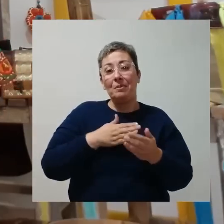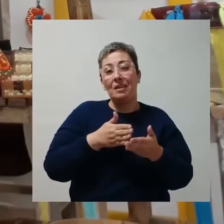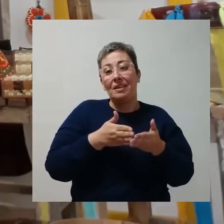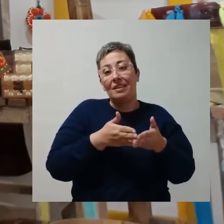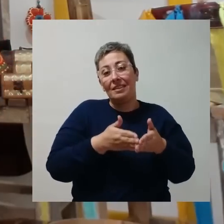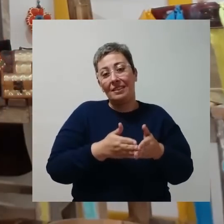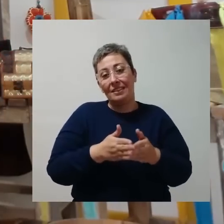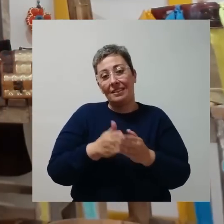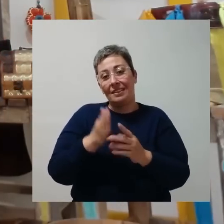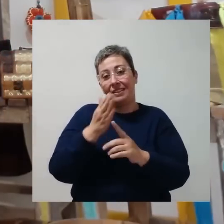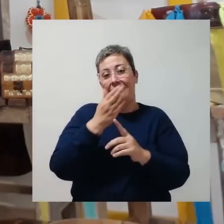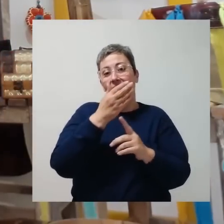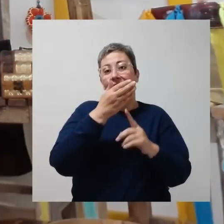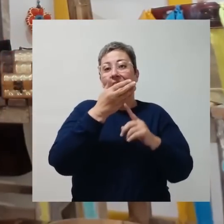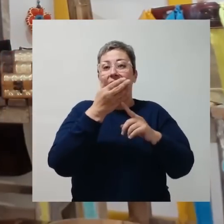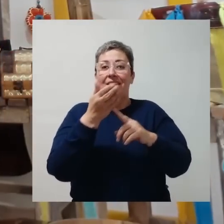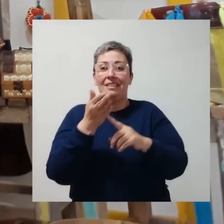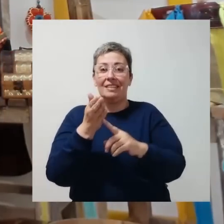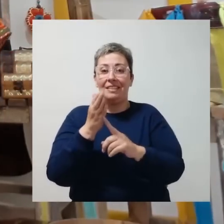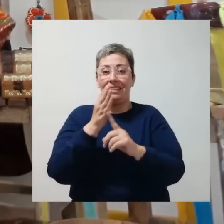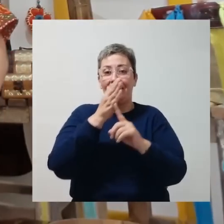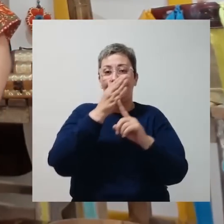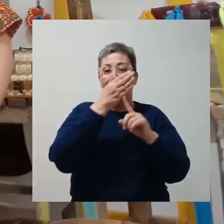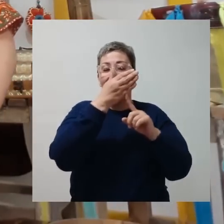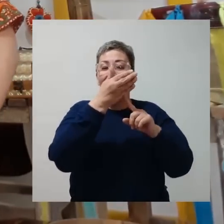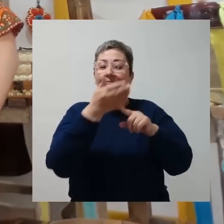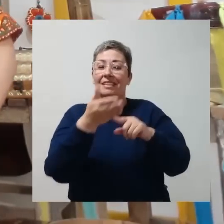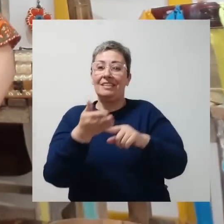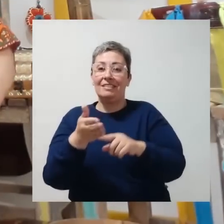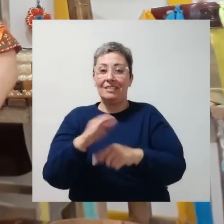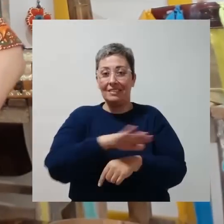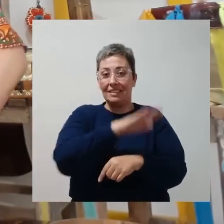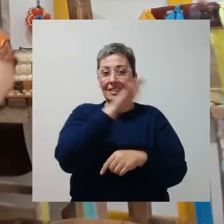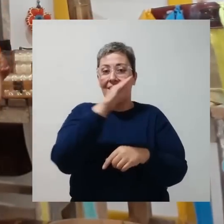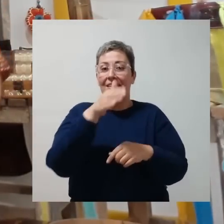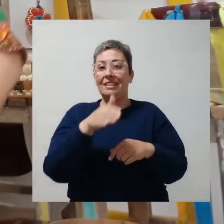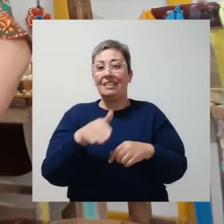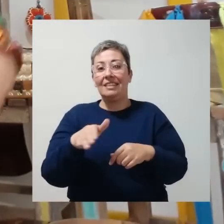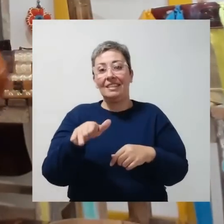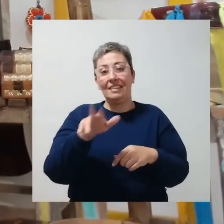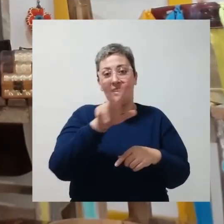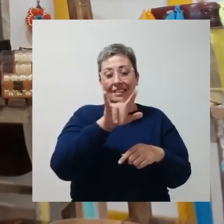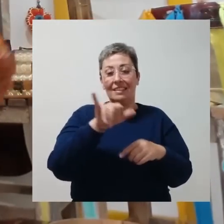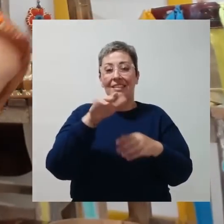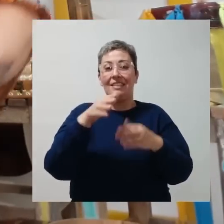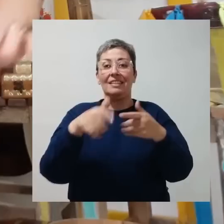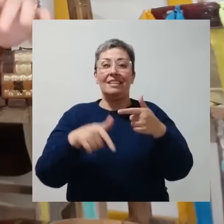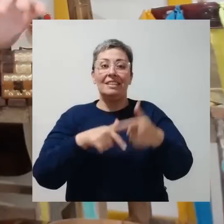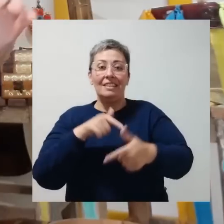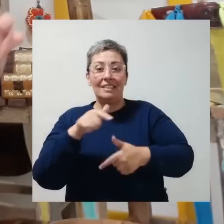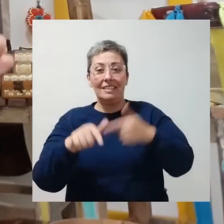Minha jangada vai sair pro mar, eu vou